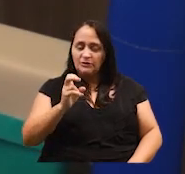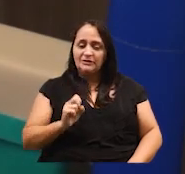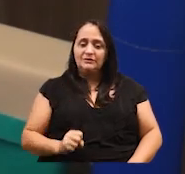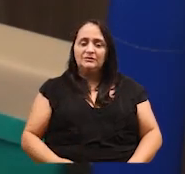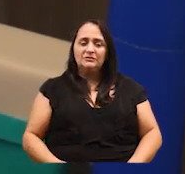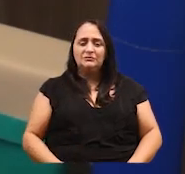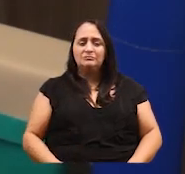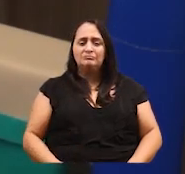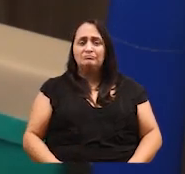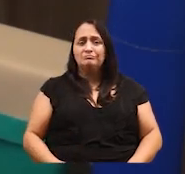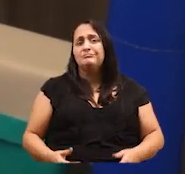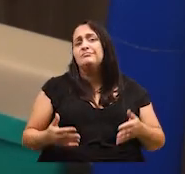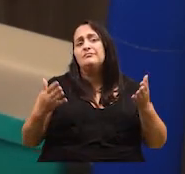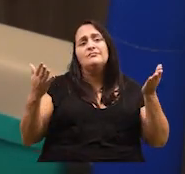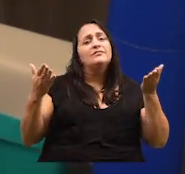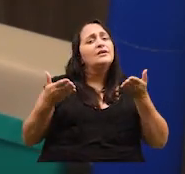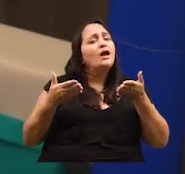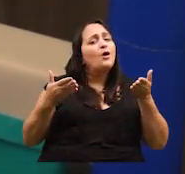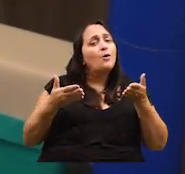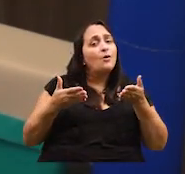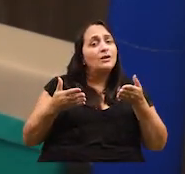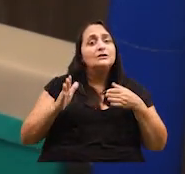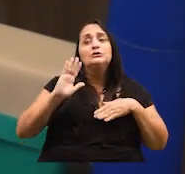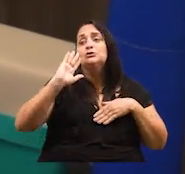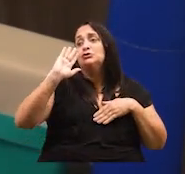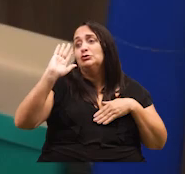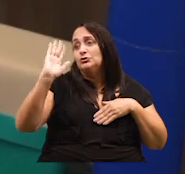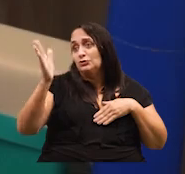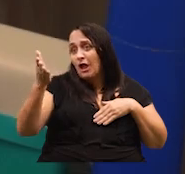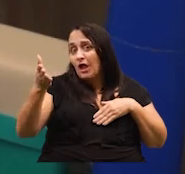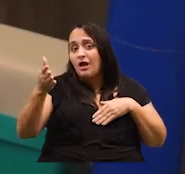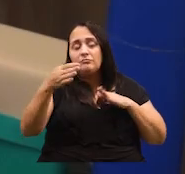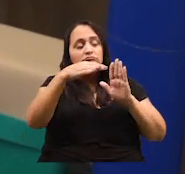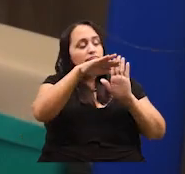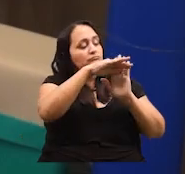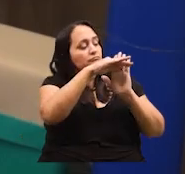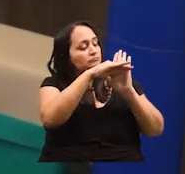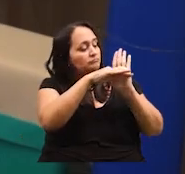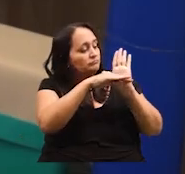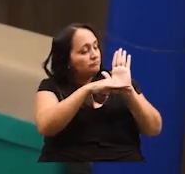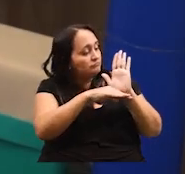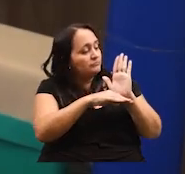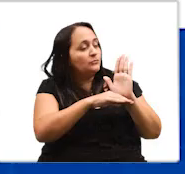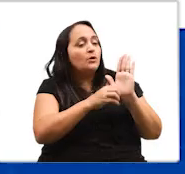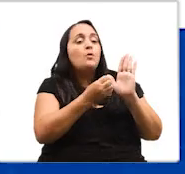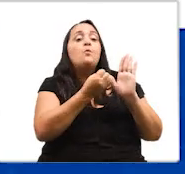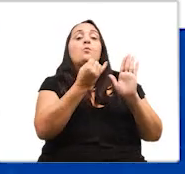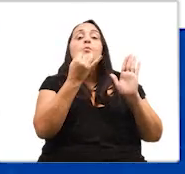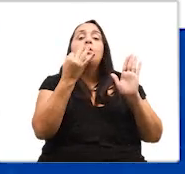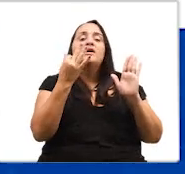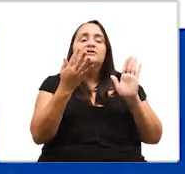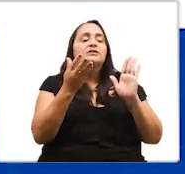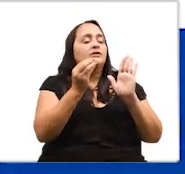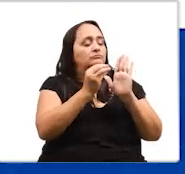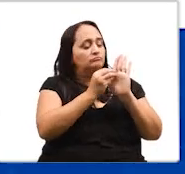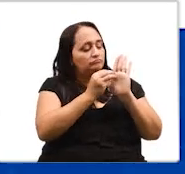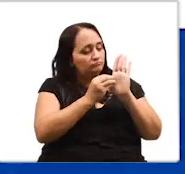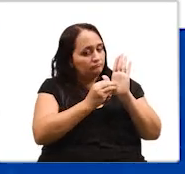E agora, ingredientes na mão com as suas quantidades. O que é que eu vou fazer com tudo isso para a Michele? Eu